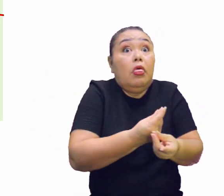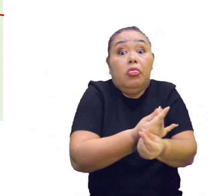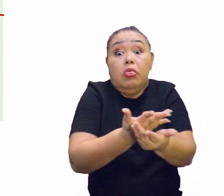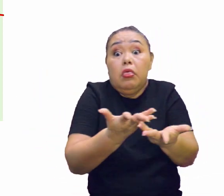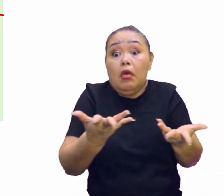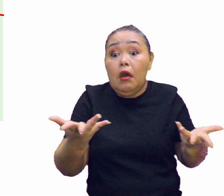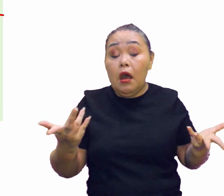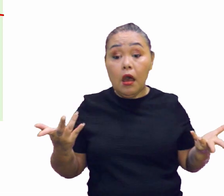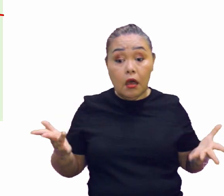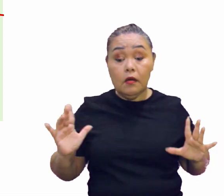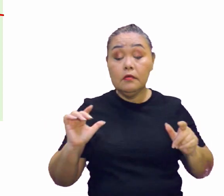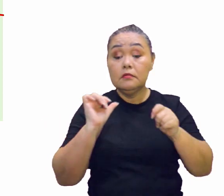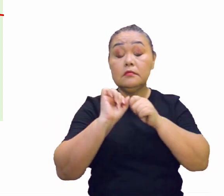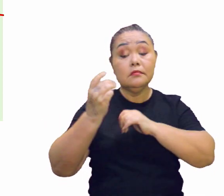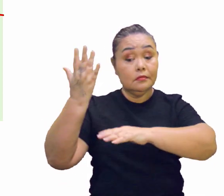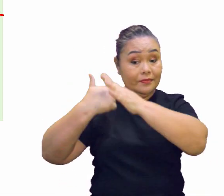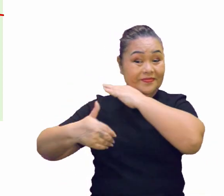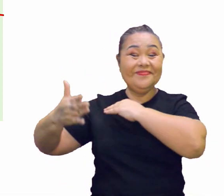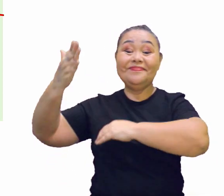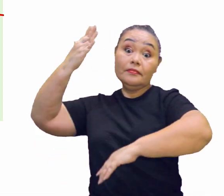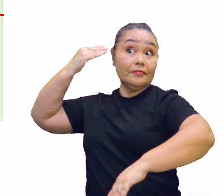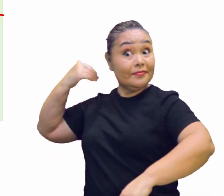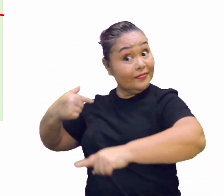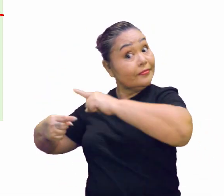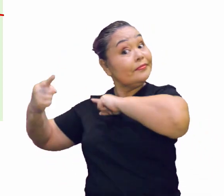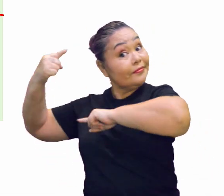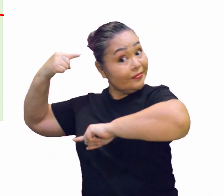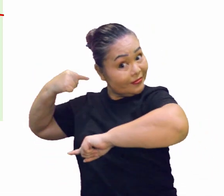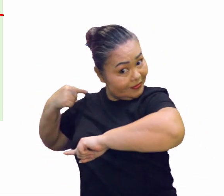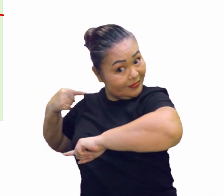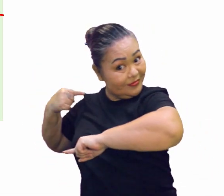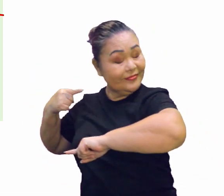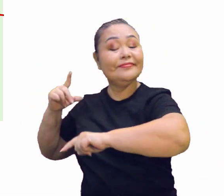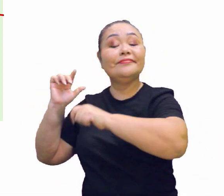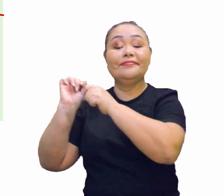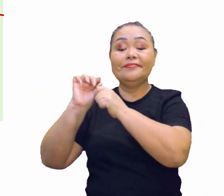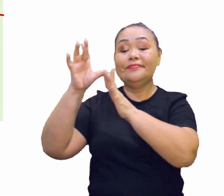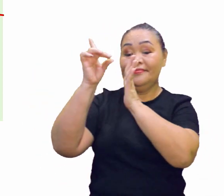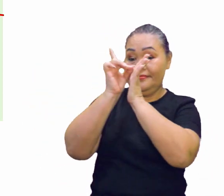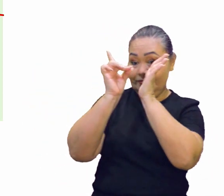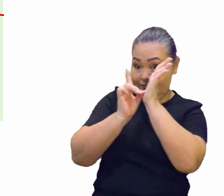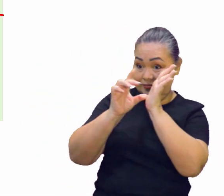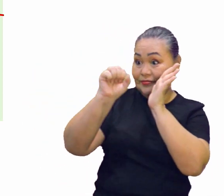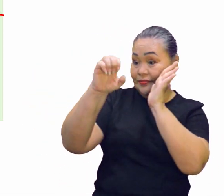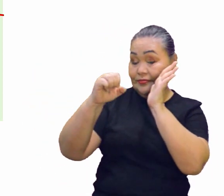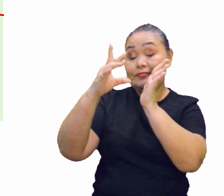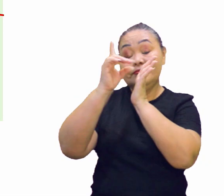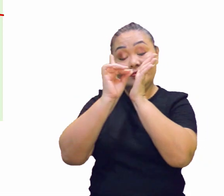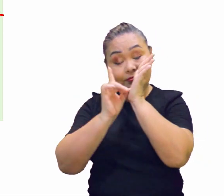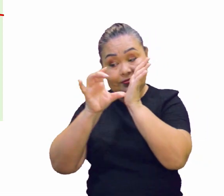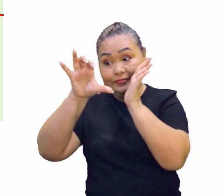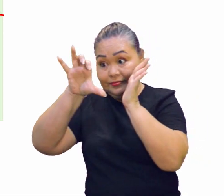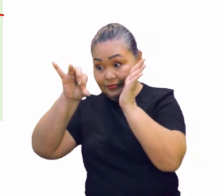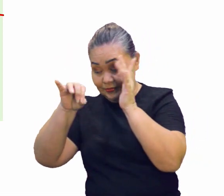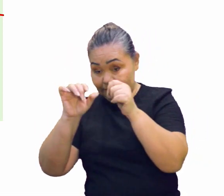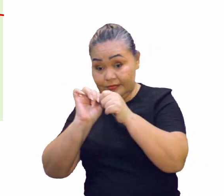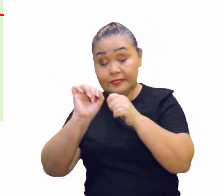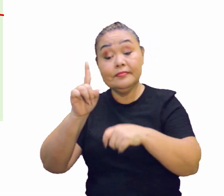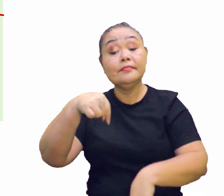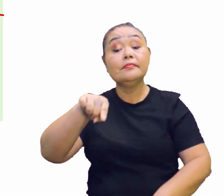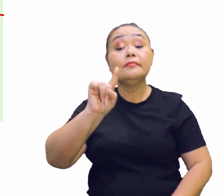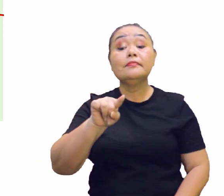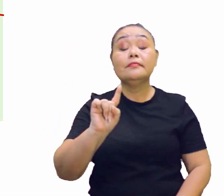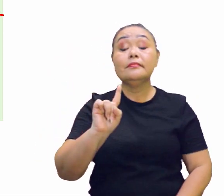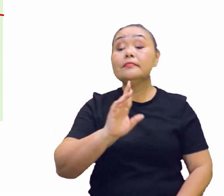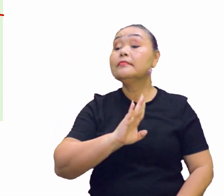Como você diz, há muito tempo atrás... Há muito tempo atrás. Nós temos aí na década de 80 e 90, e eu acredito que os pais de vocês vão lembrar, alunos,